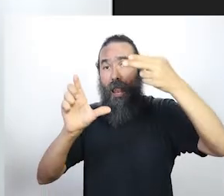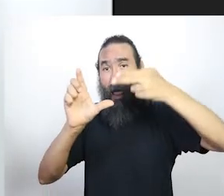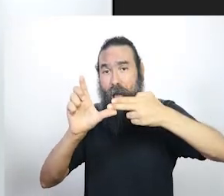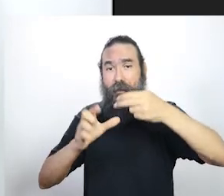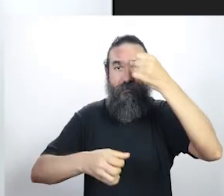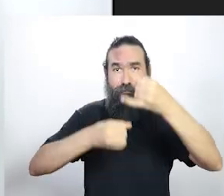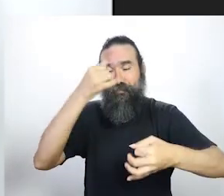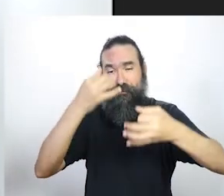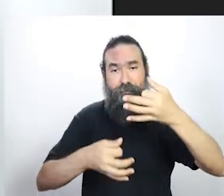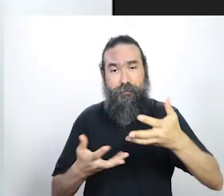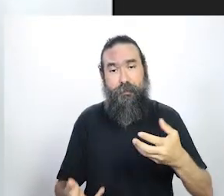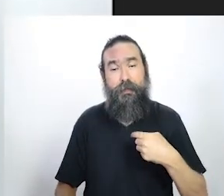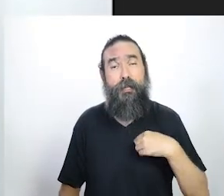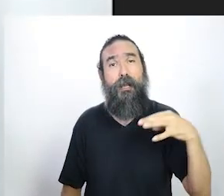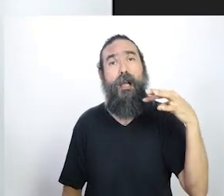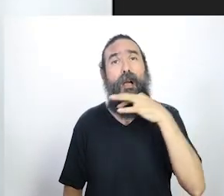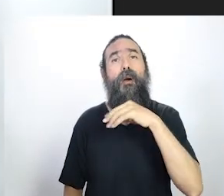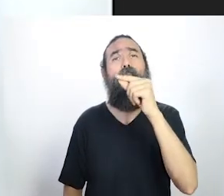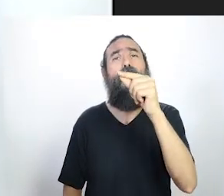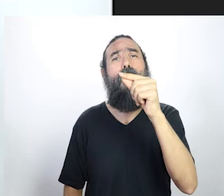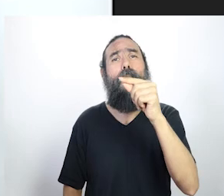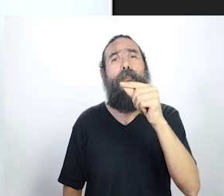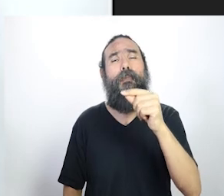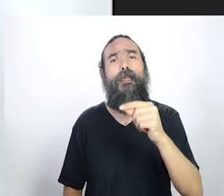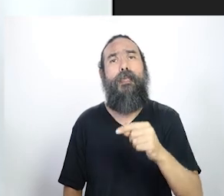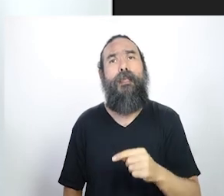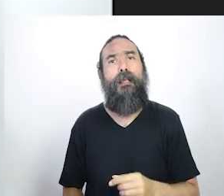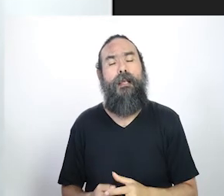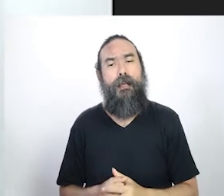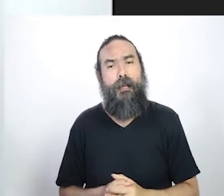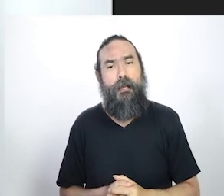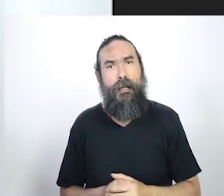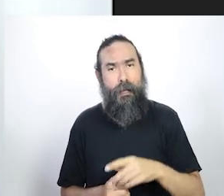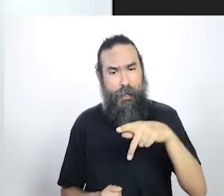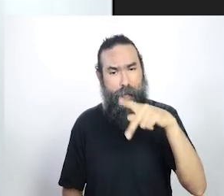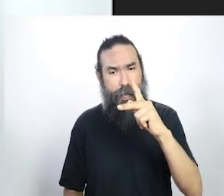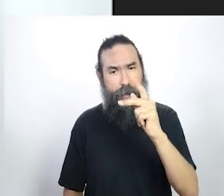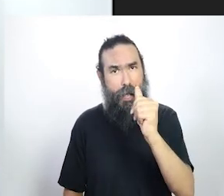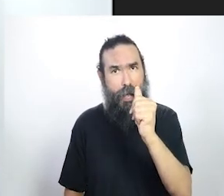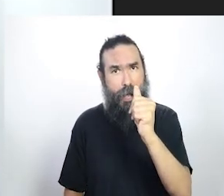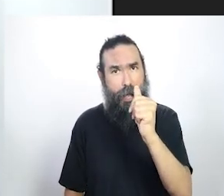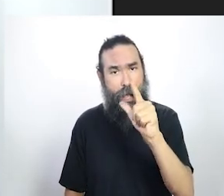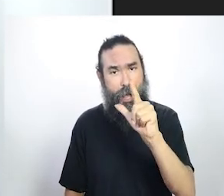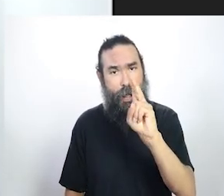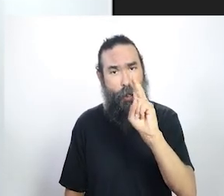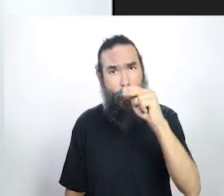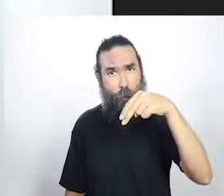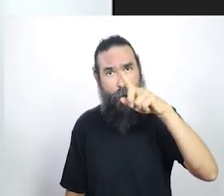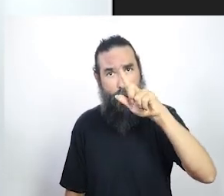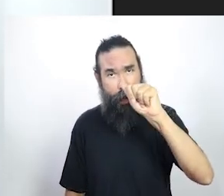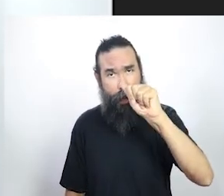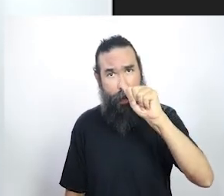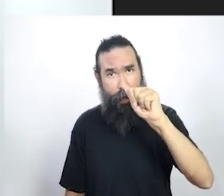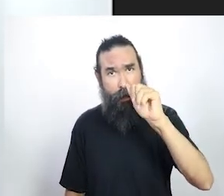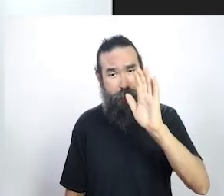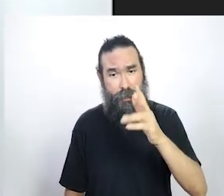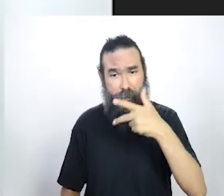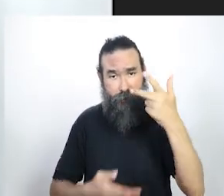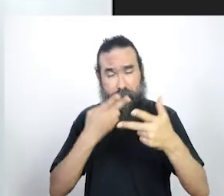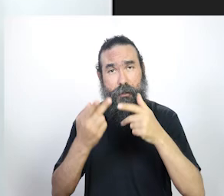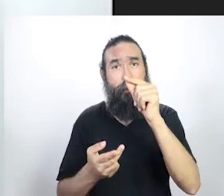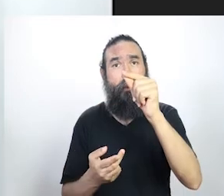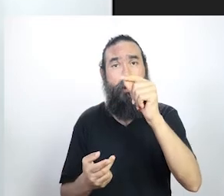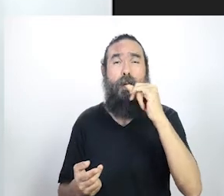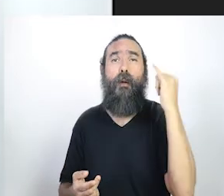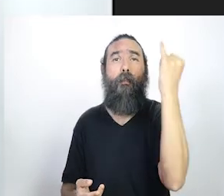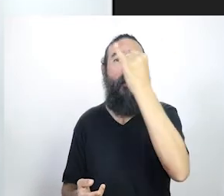que assim, é um peso tão grande, porque o Calunga, como foi dito, eu acho que o Calunga é parte desse